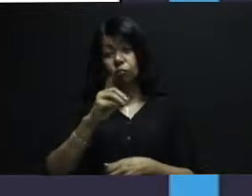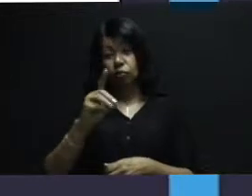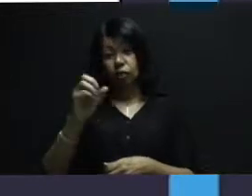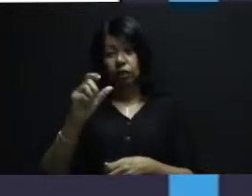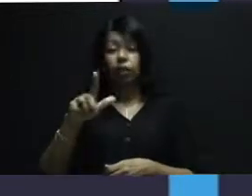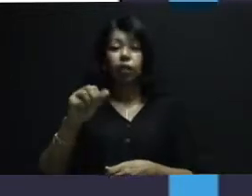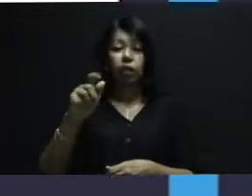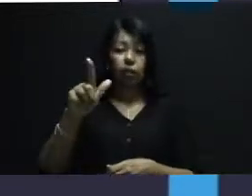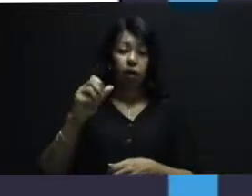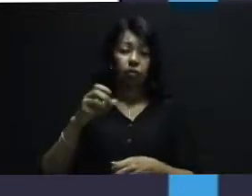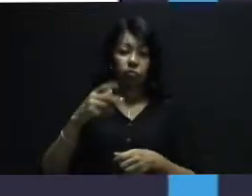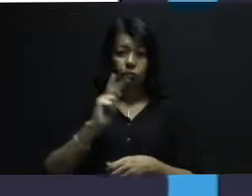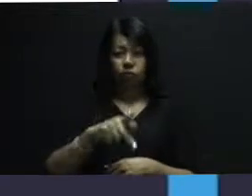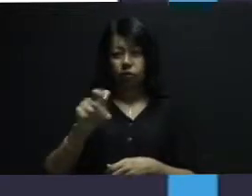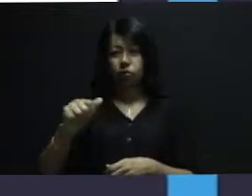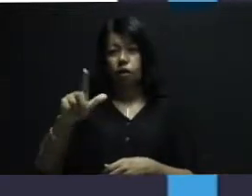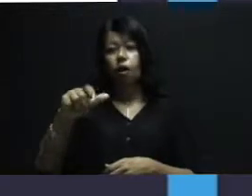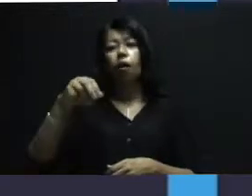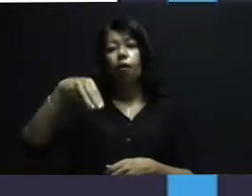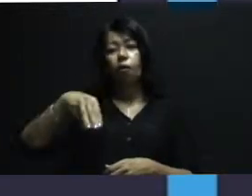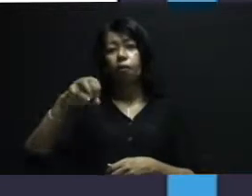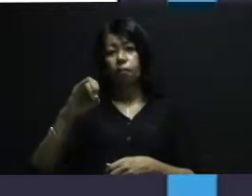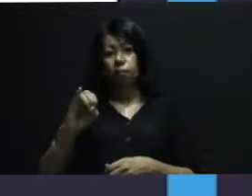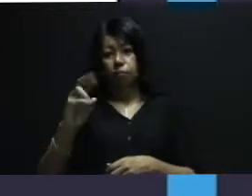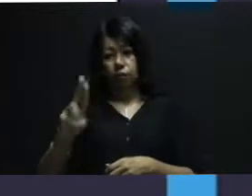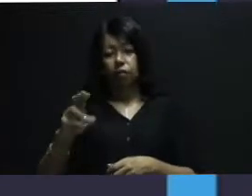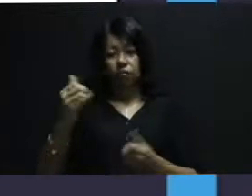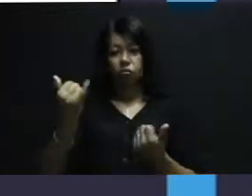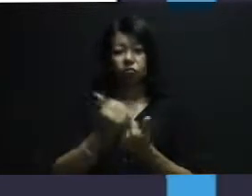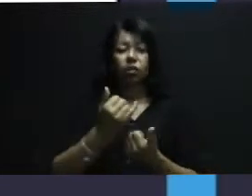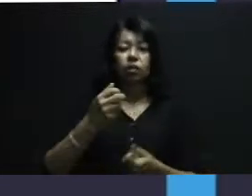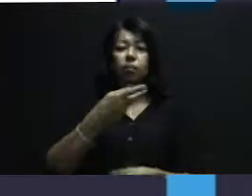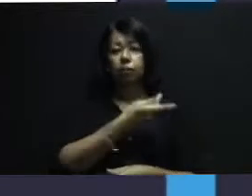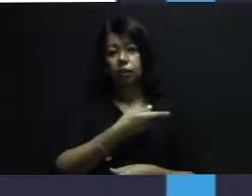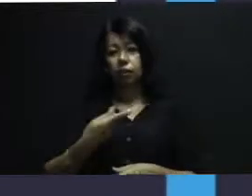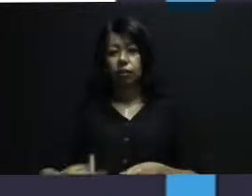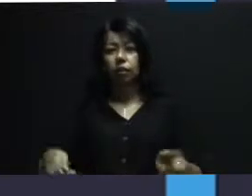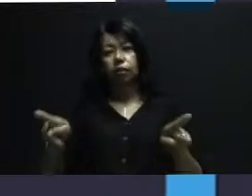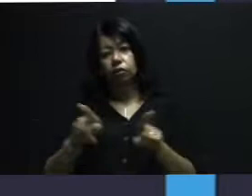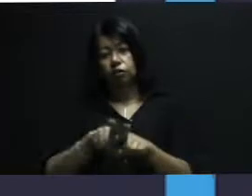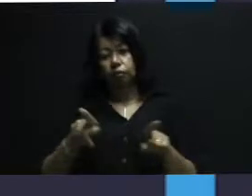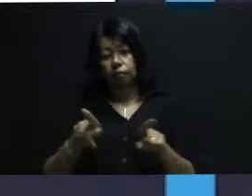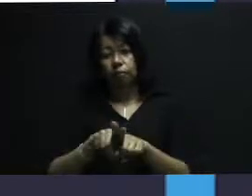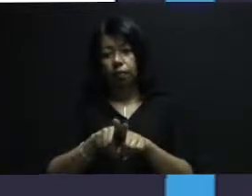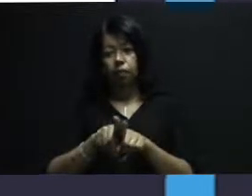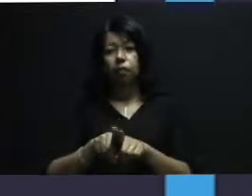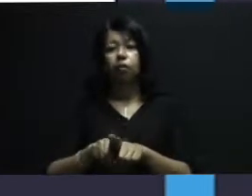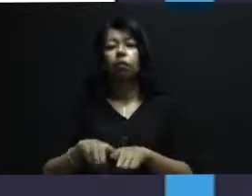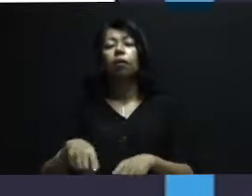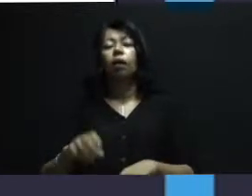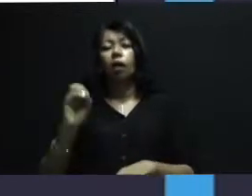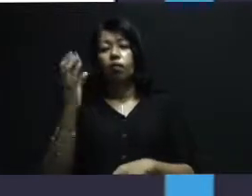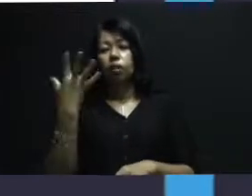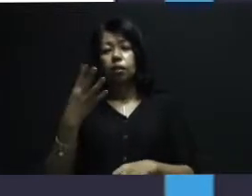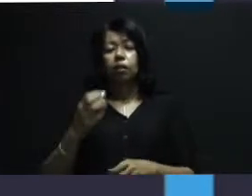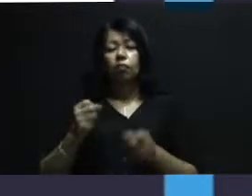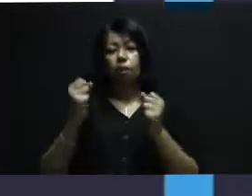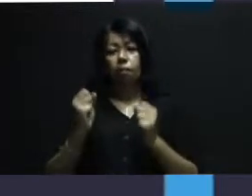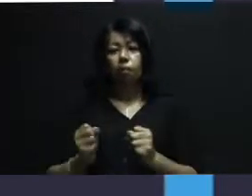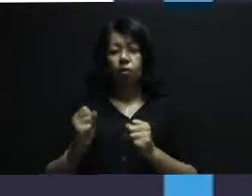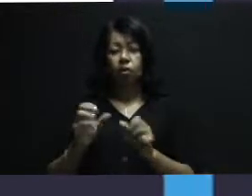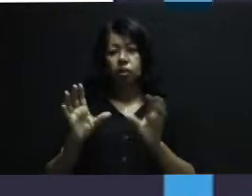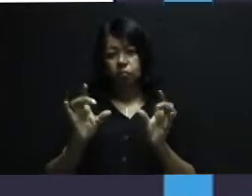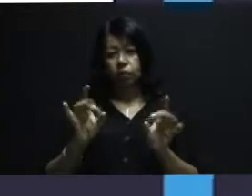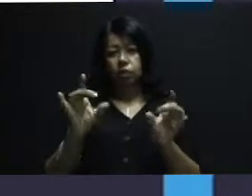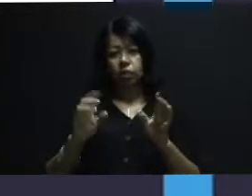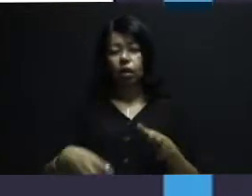professor Almir Grun, e do vice-presidente professor Manuel Gomes Tubino. No evento, também aconteceu a posse solene dos membros